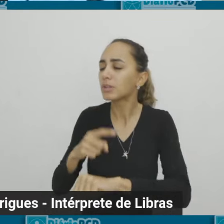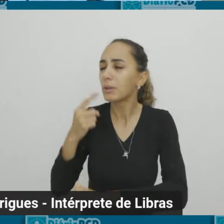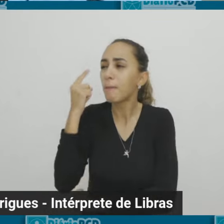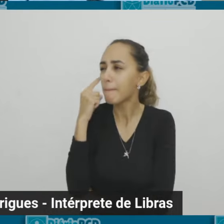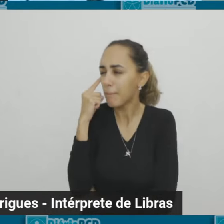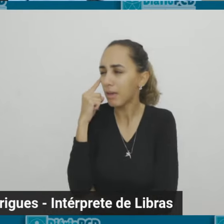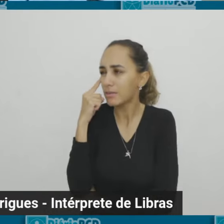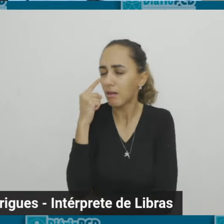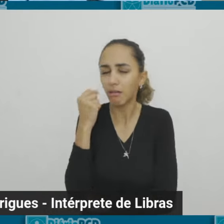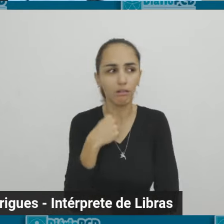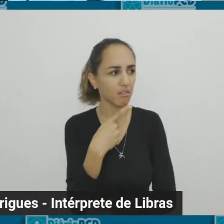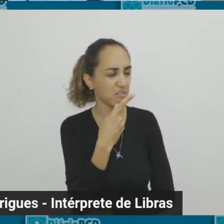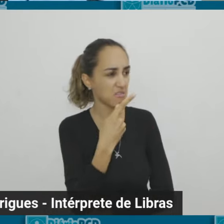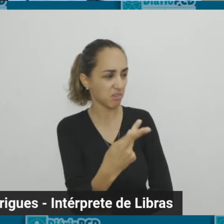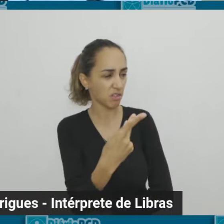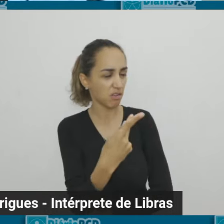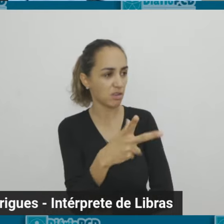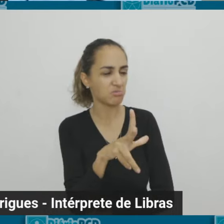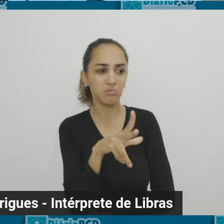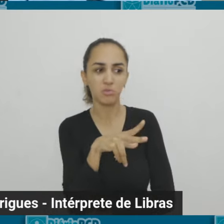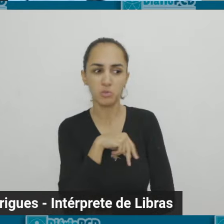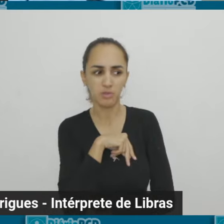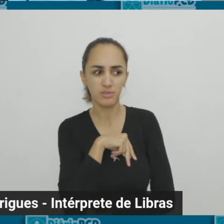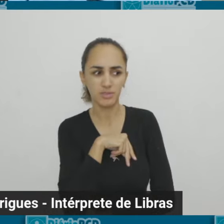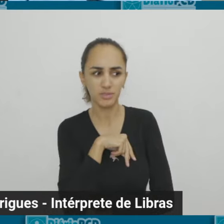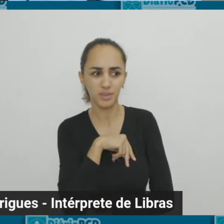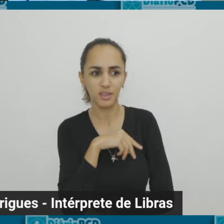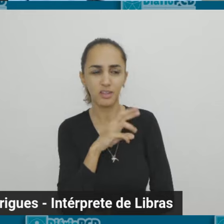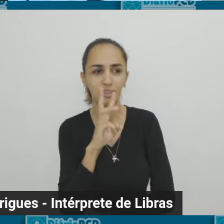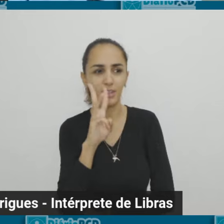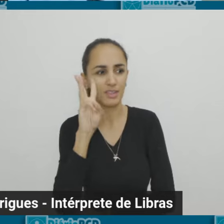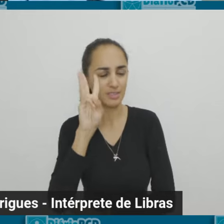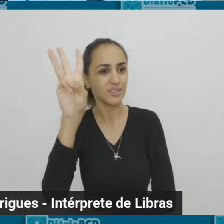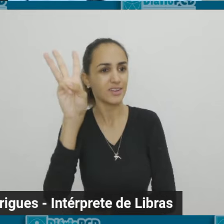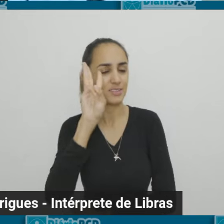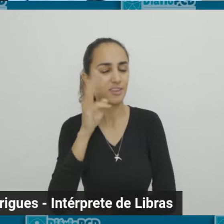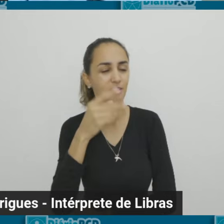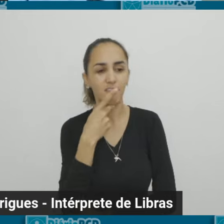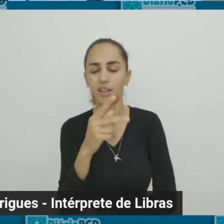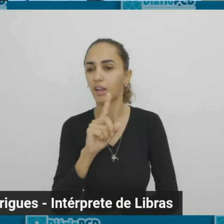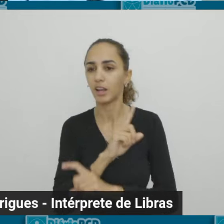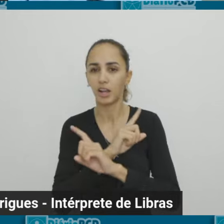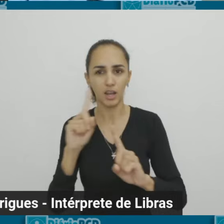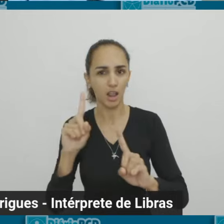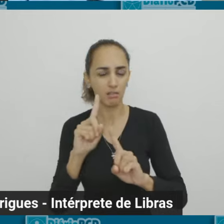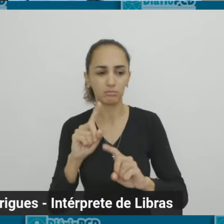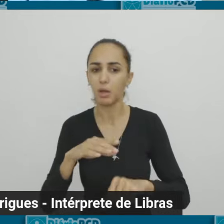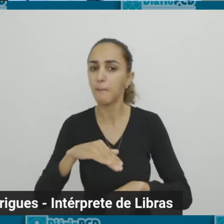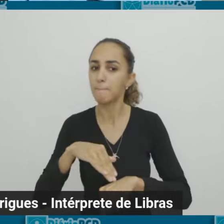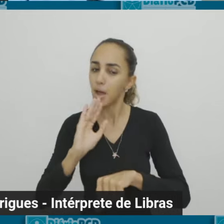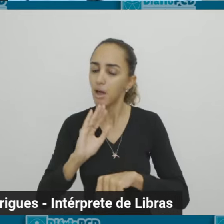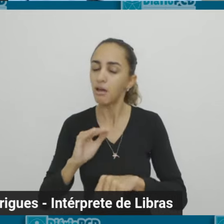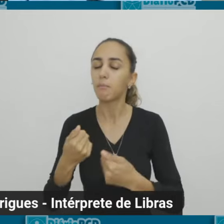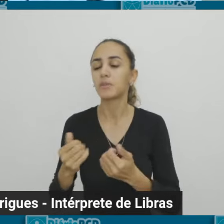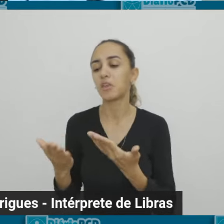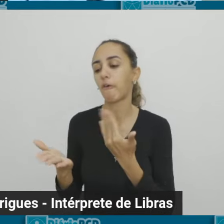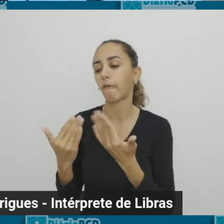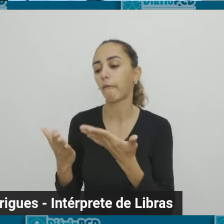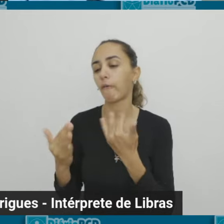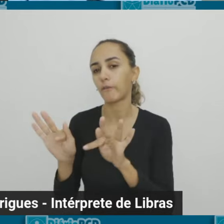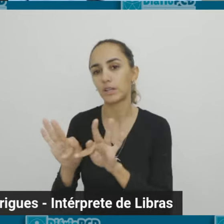E aí eu falei, nossa, ele 3 dias? Eu falei, não, preciso demais, que eu tenho que falar com a minha família, porque